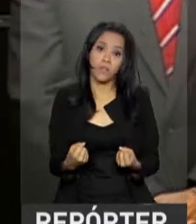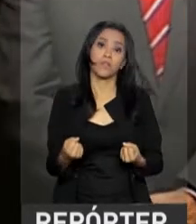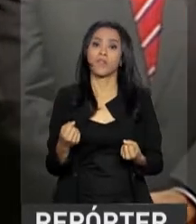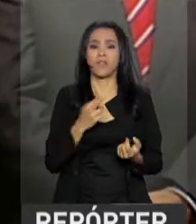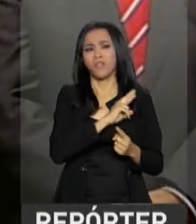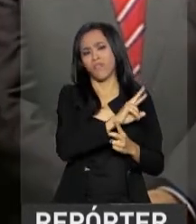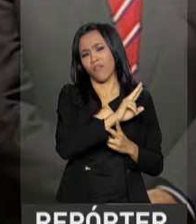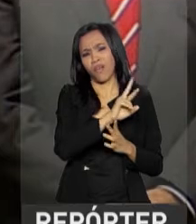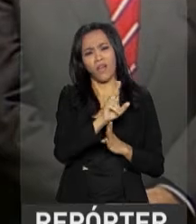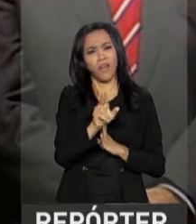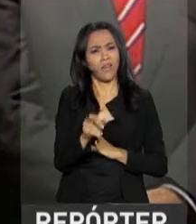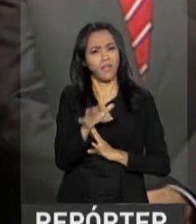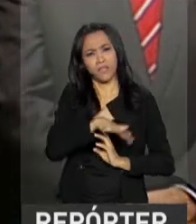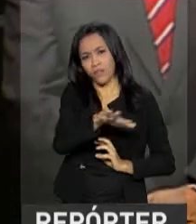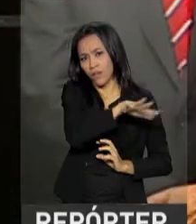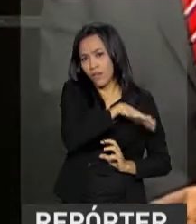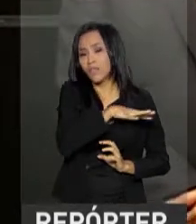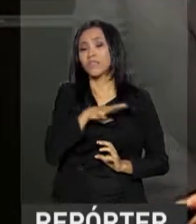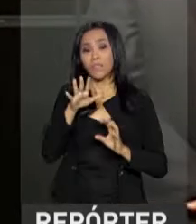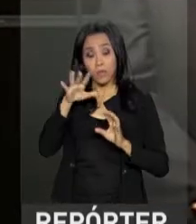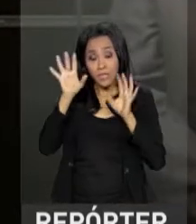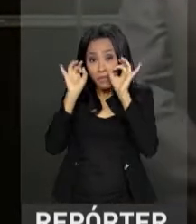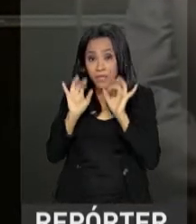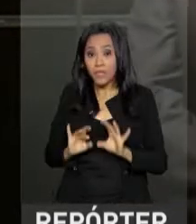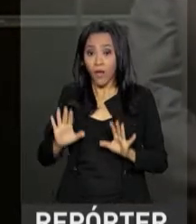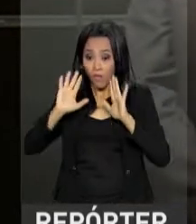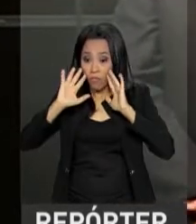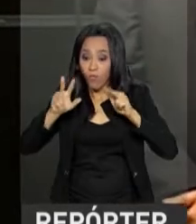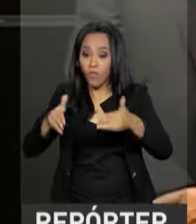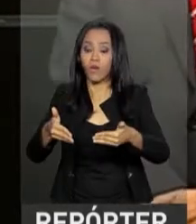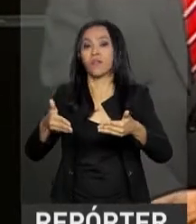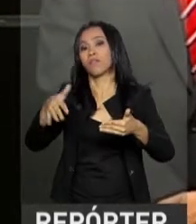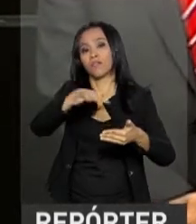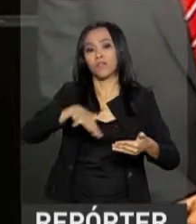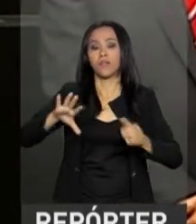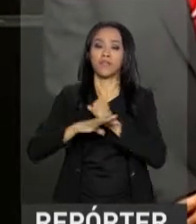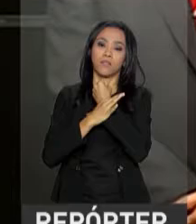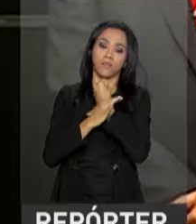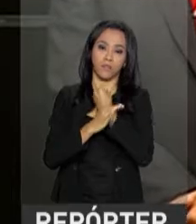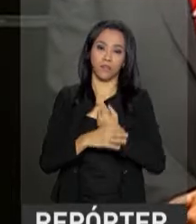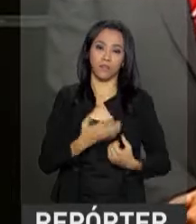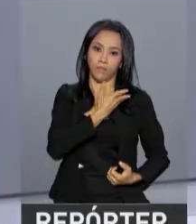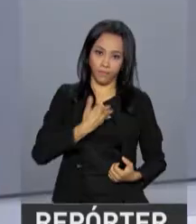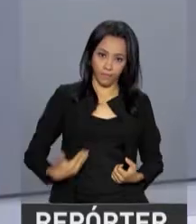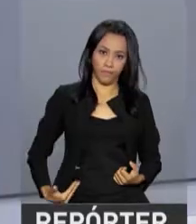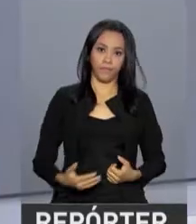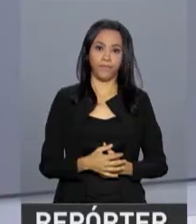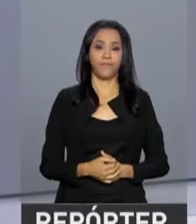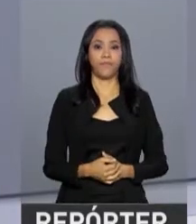tantas atenções especiais uma atenção especialíssima para o tema da segurança pública